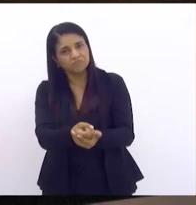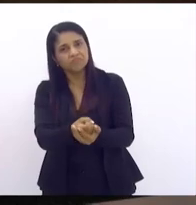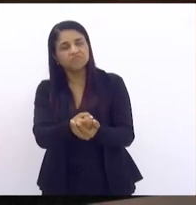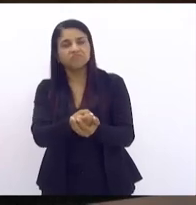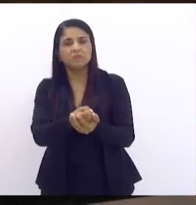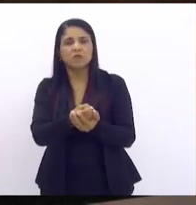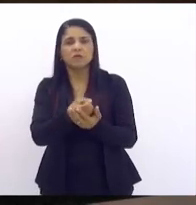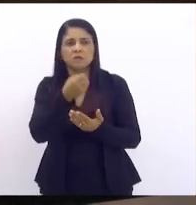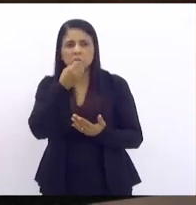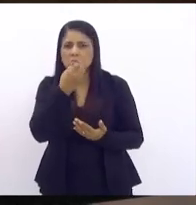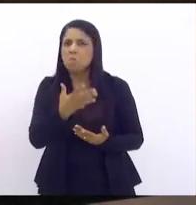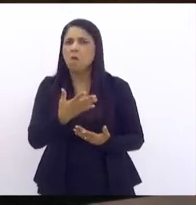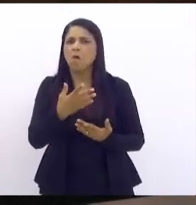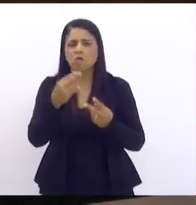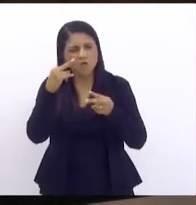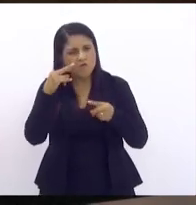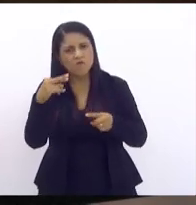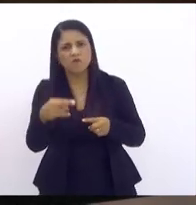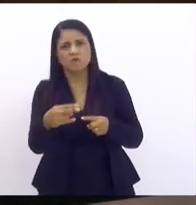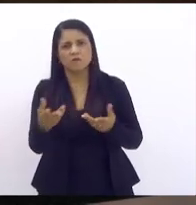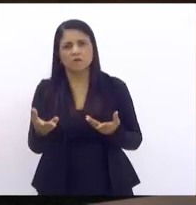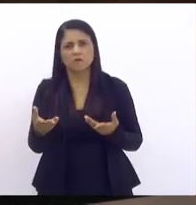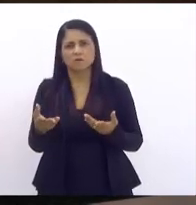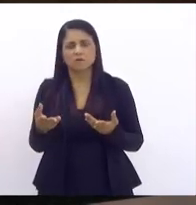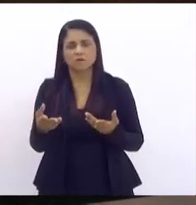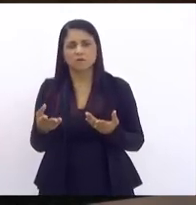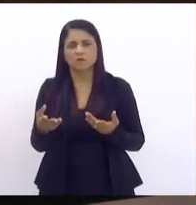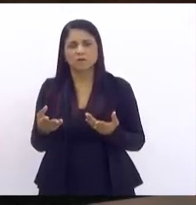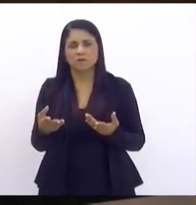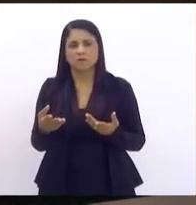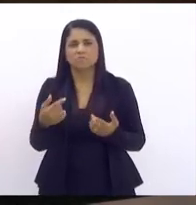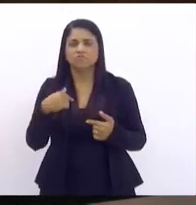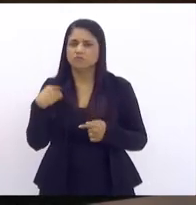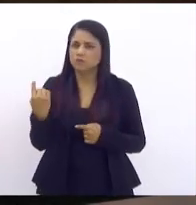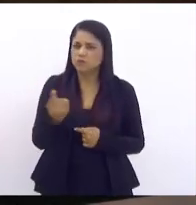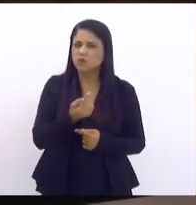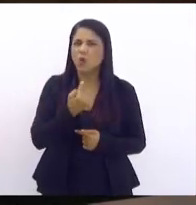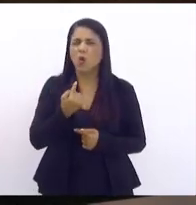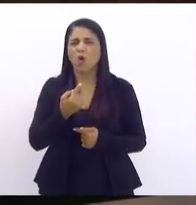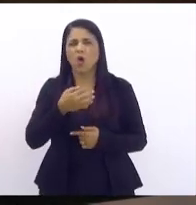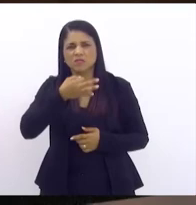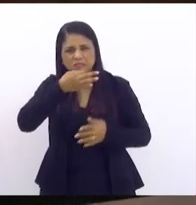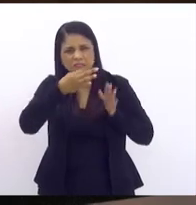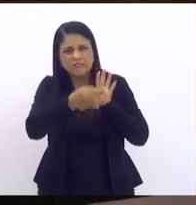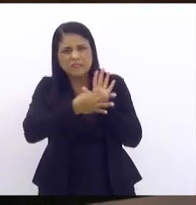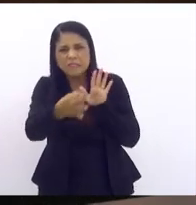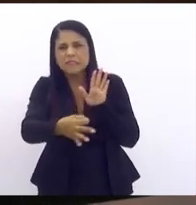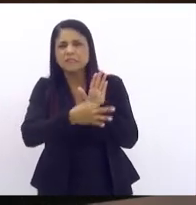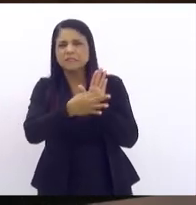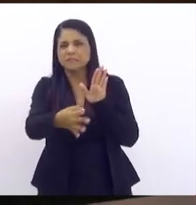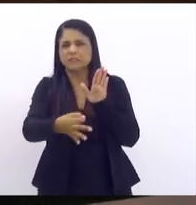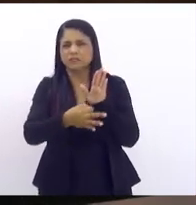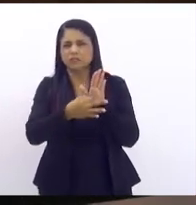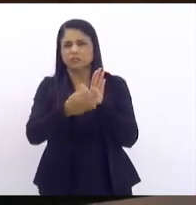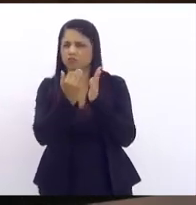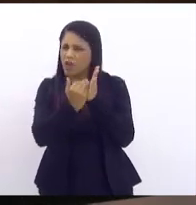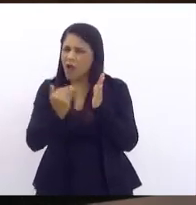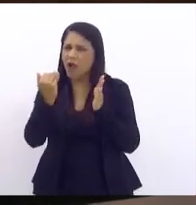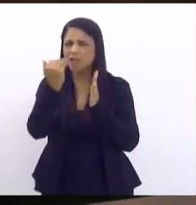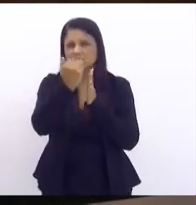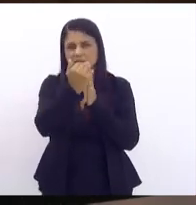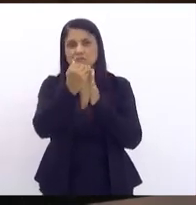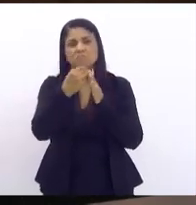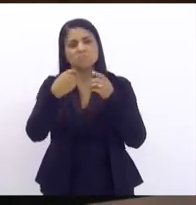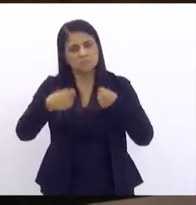bons olhos. Eu acho que a gente tem, nós que às vezes somos críticos de algum excesso, a gente tem que